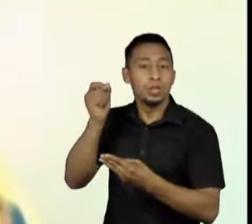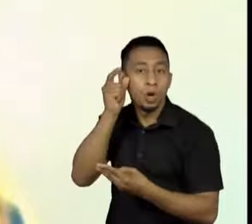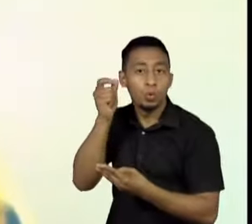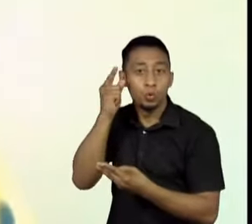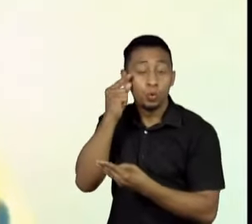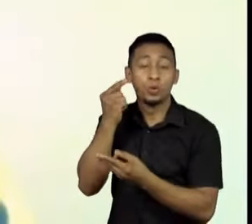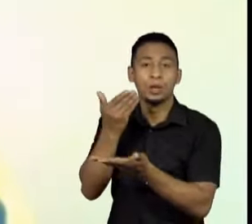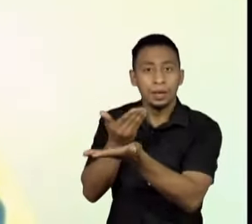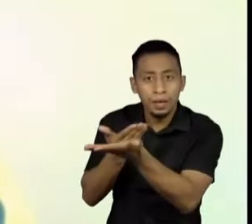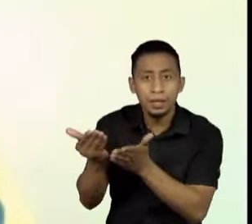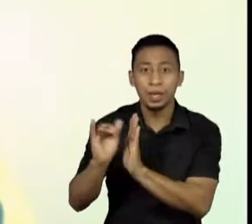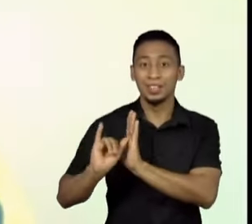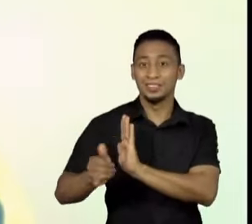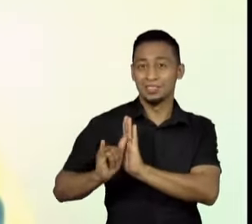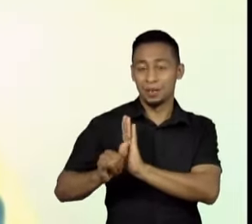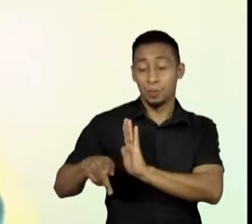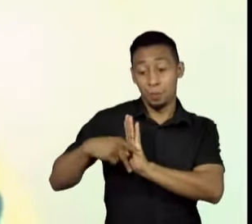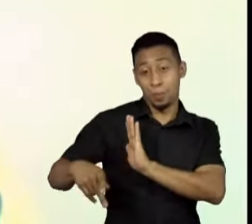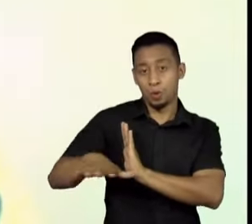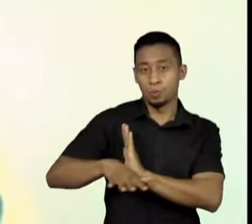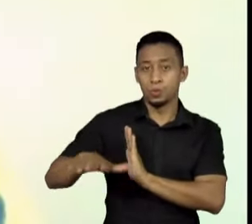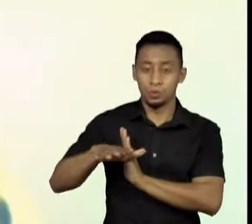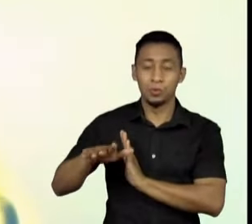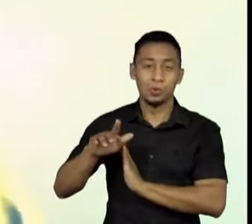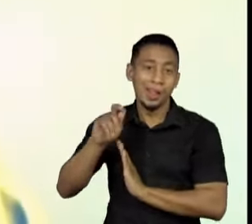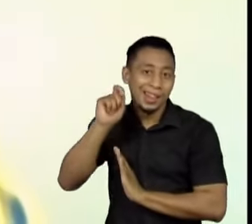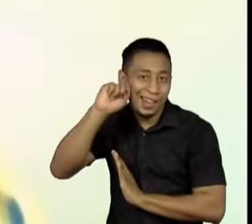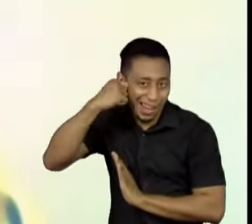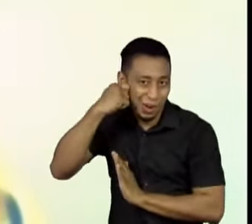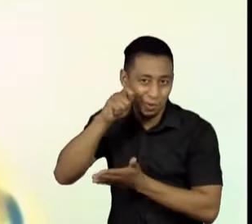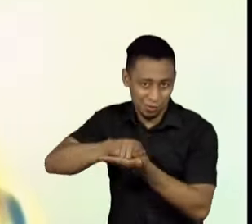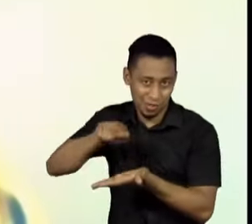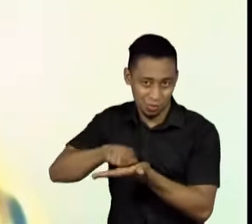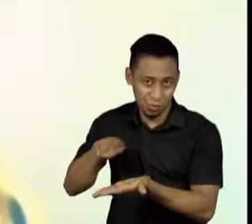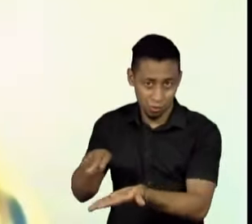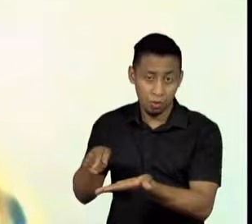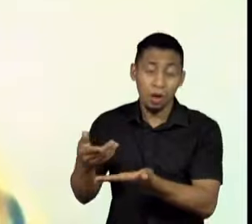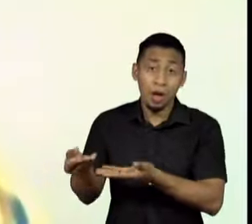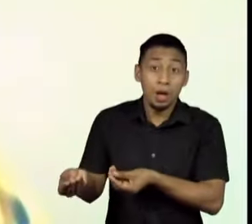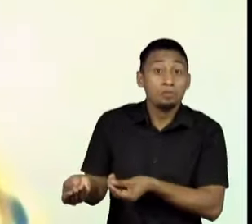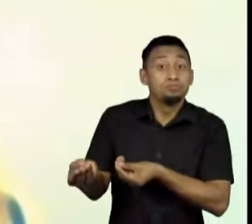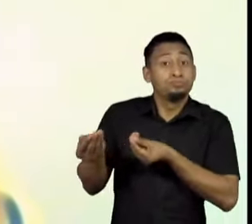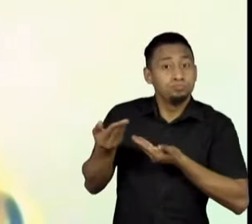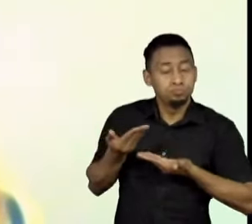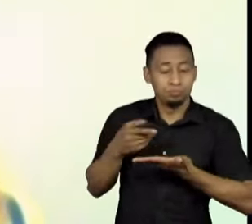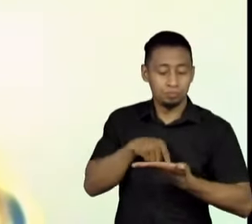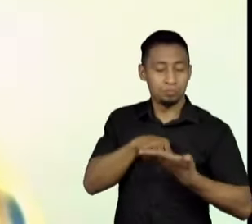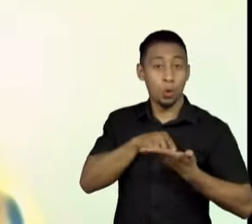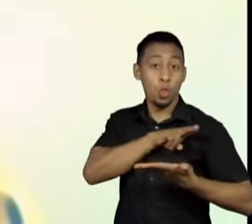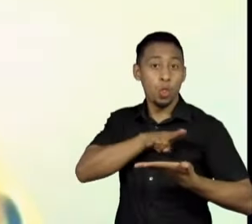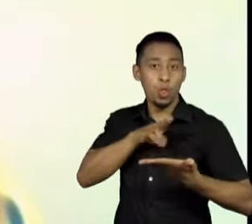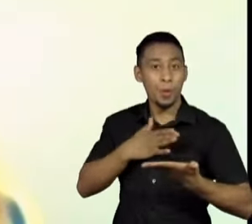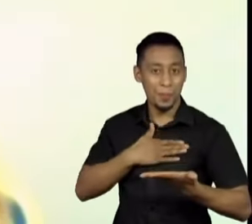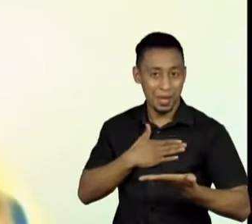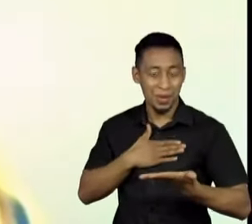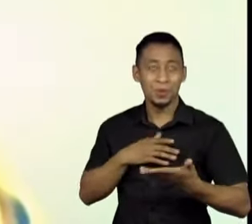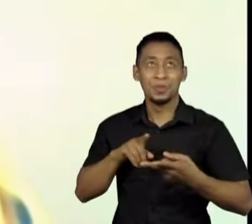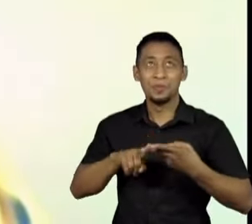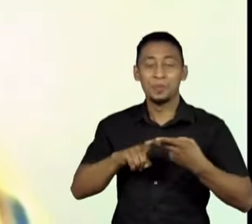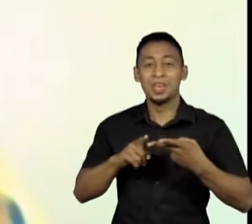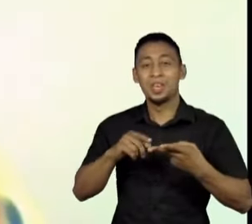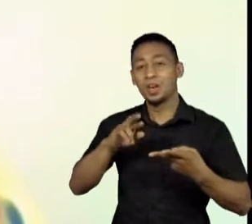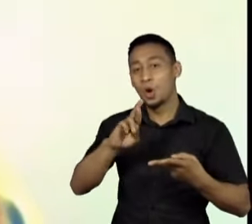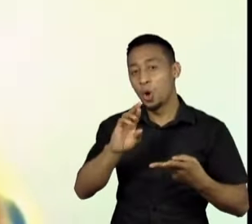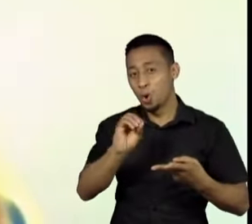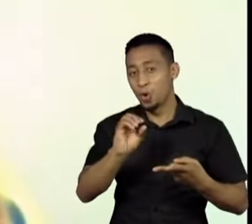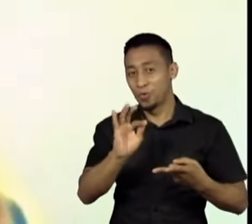para escritores negros e a editora Palas apresenta meu nome, apresenta o nome do falecido Joel Rufino